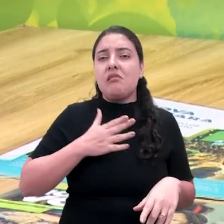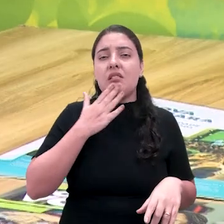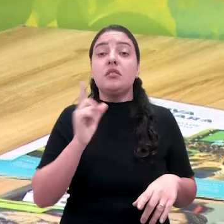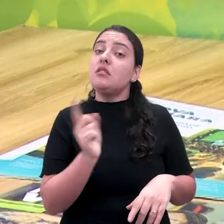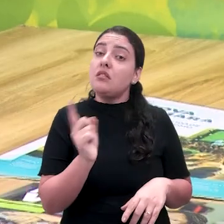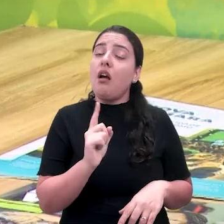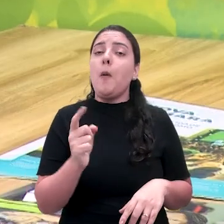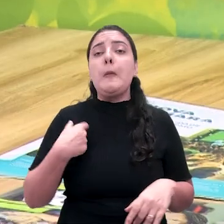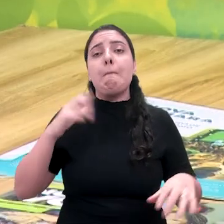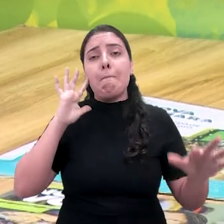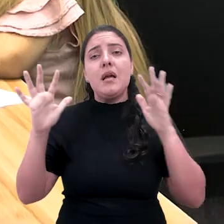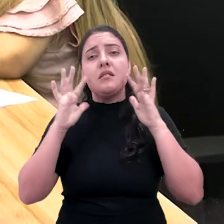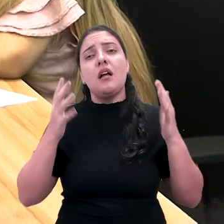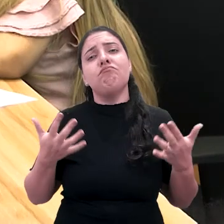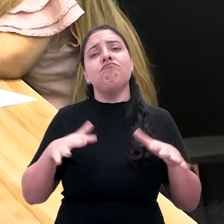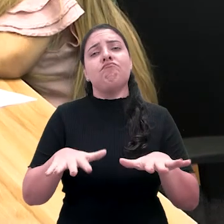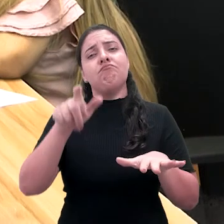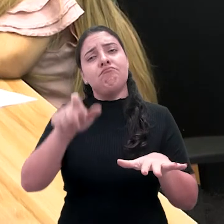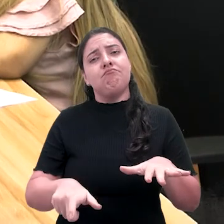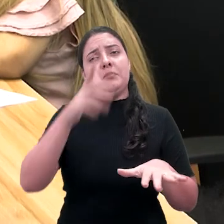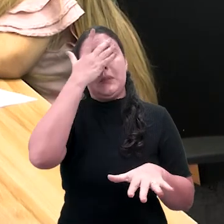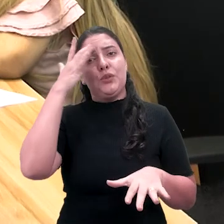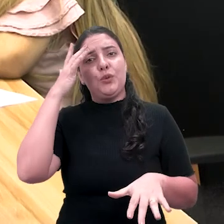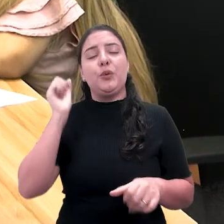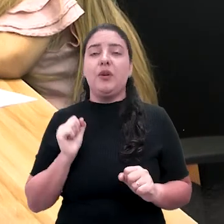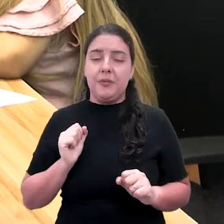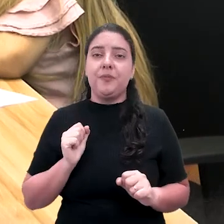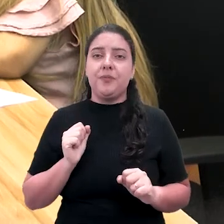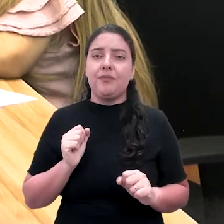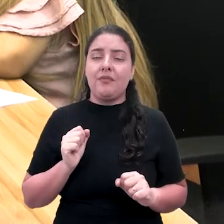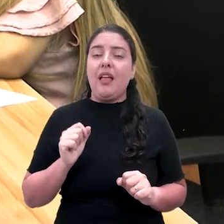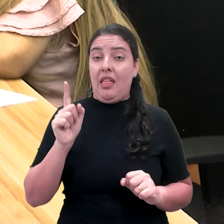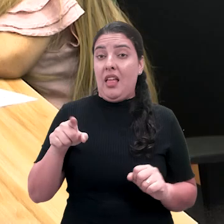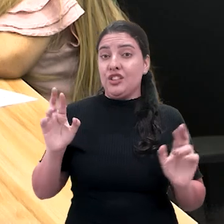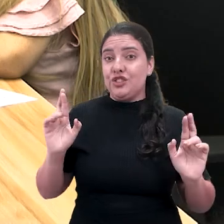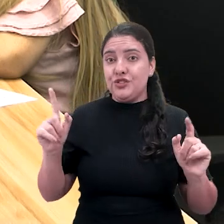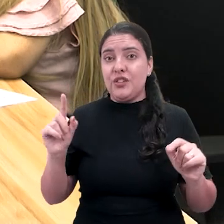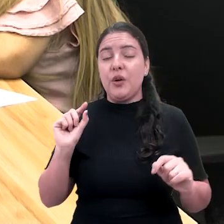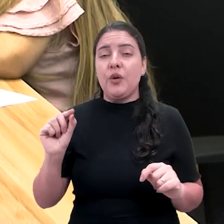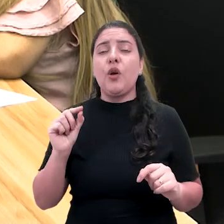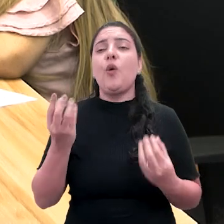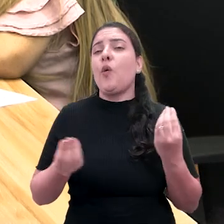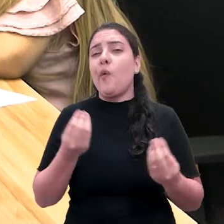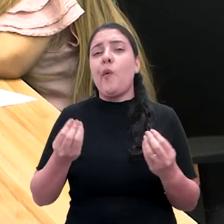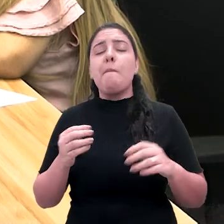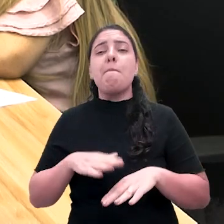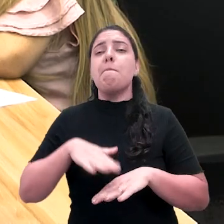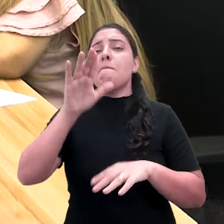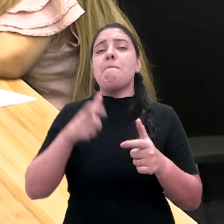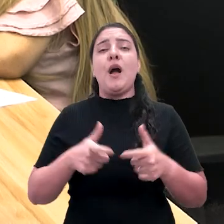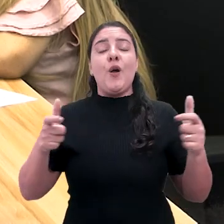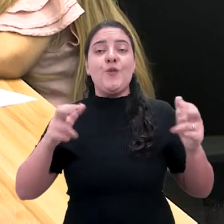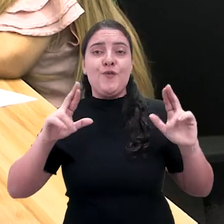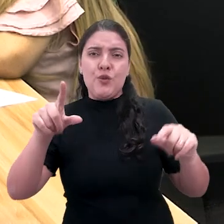pensar realmente na pessoa. É verdade. Né? Foi diferente, assim. Quais foram as maiores diferenças que você